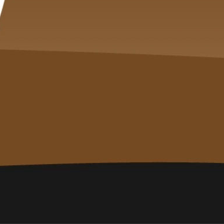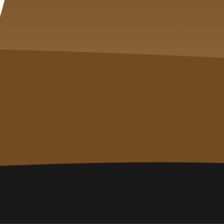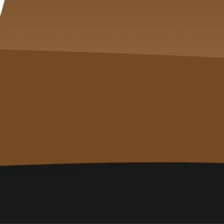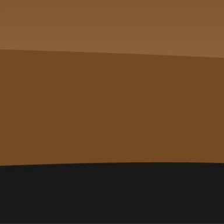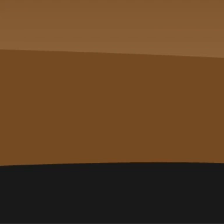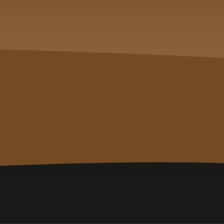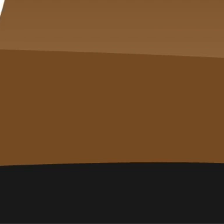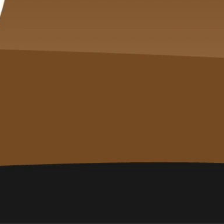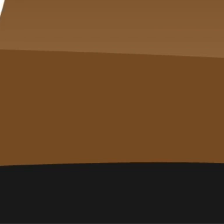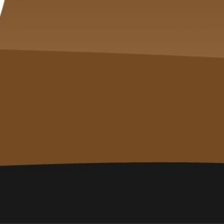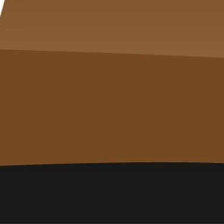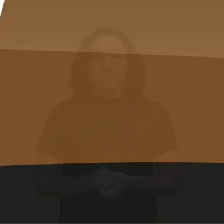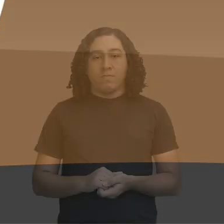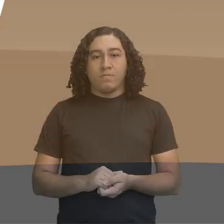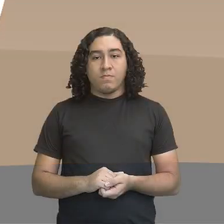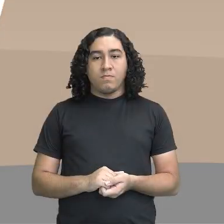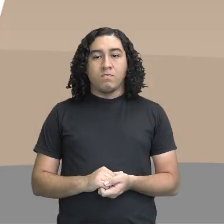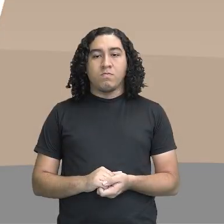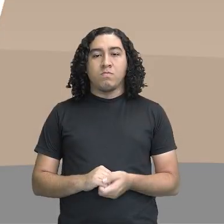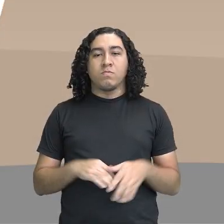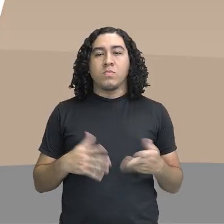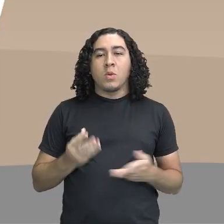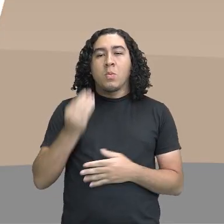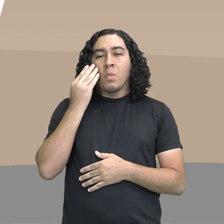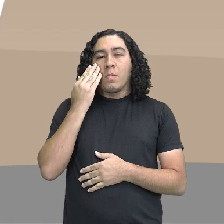Então, nós temos aí a imagem, né,